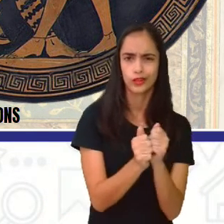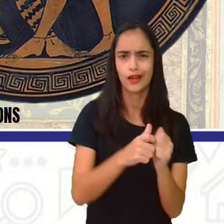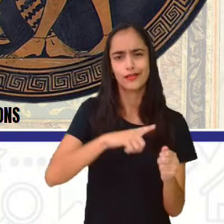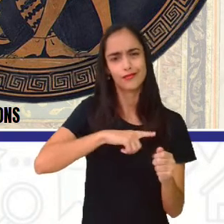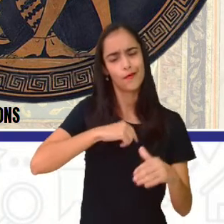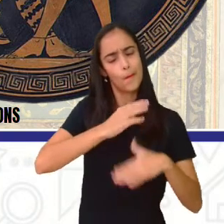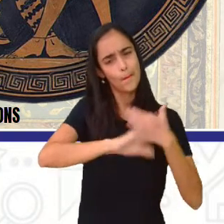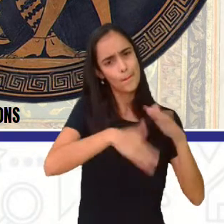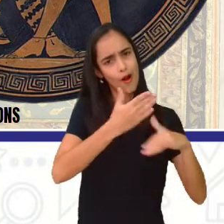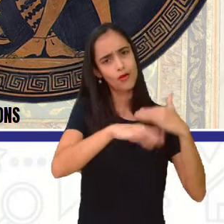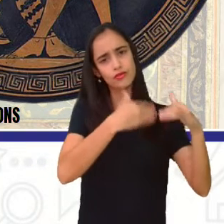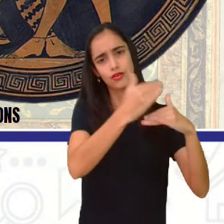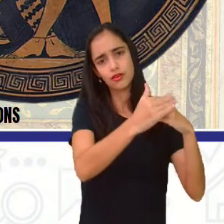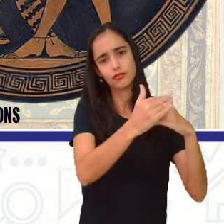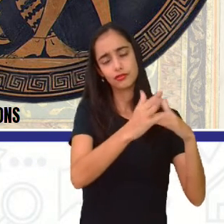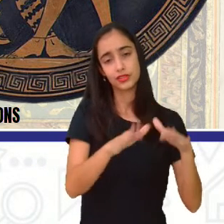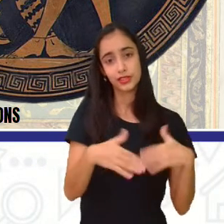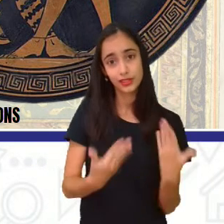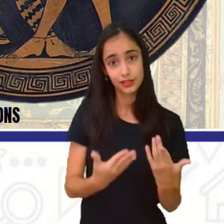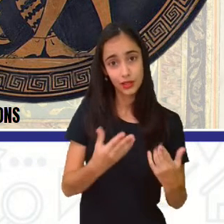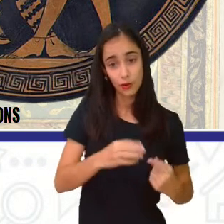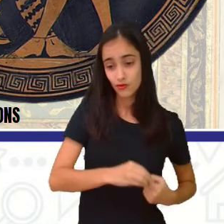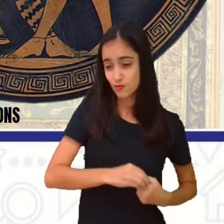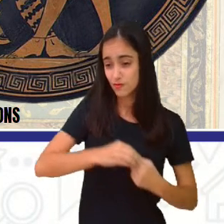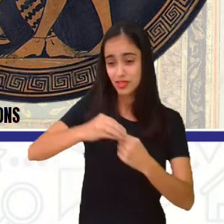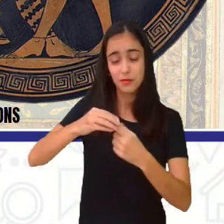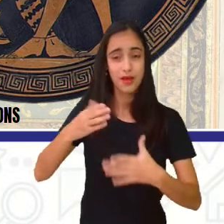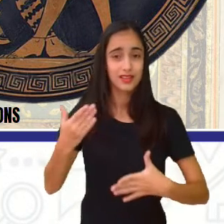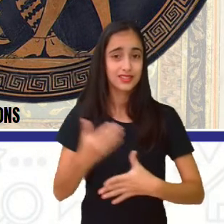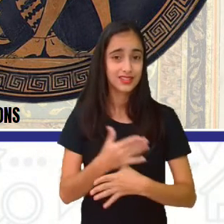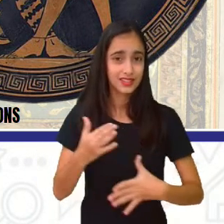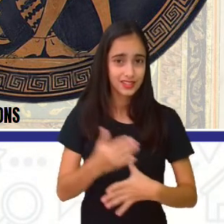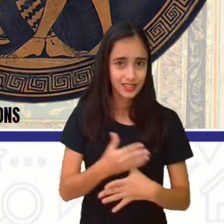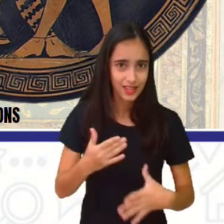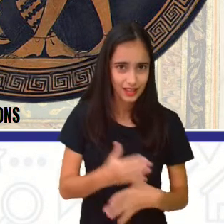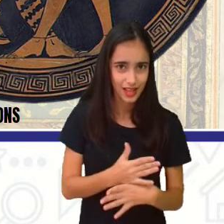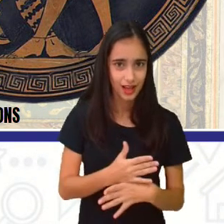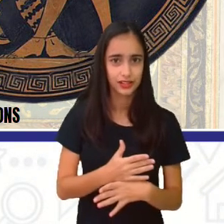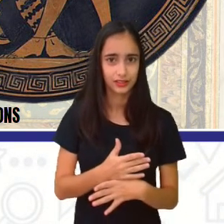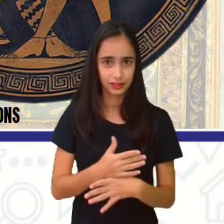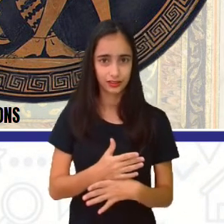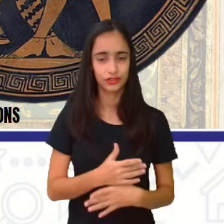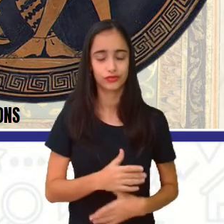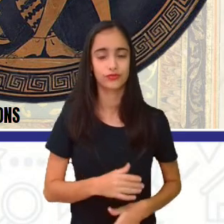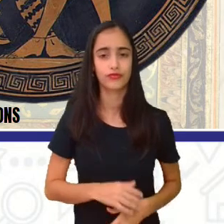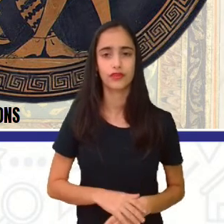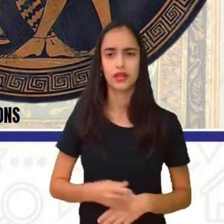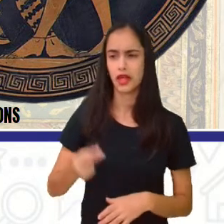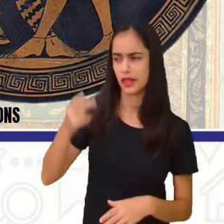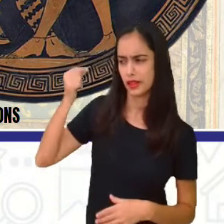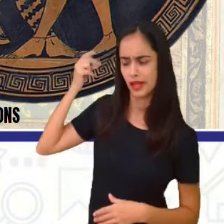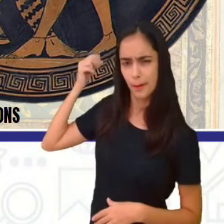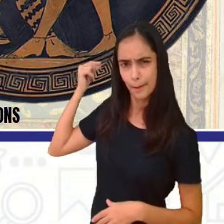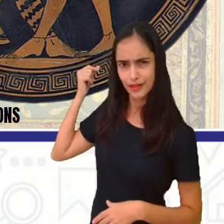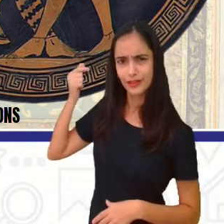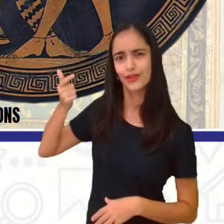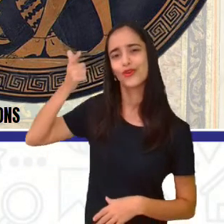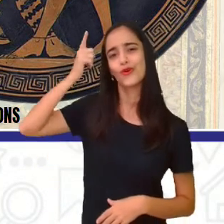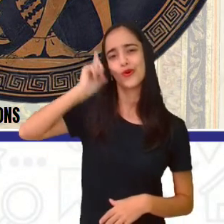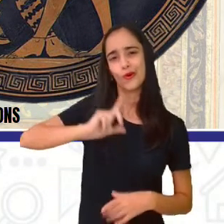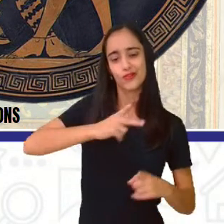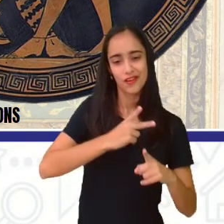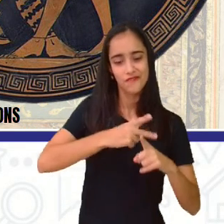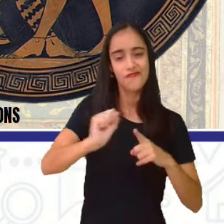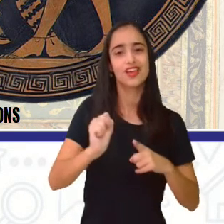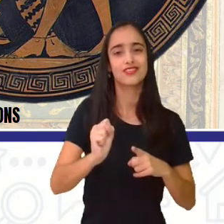processo. Então, essas principais cidades da época, na Atenas e Esparta, elas saem vitoriosas, né,